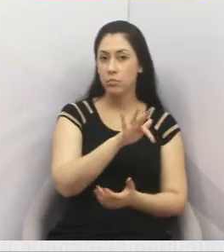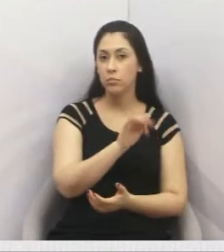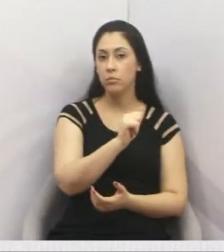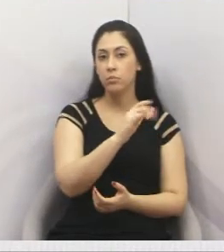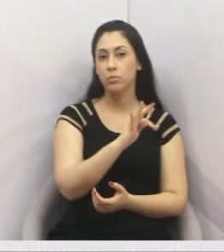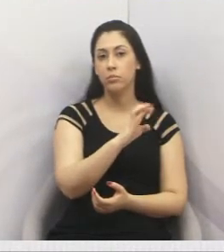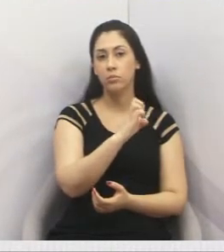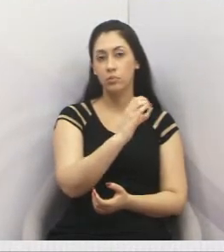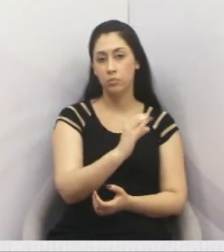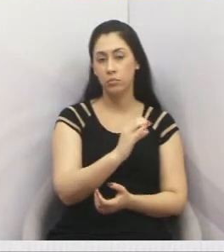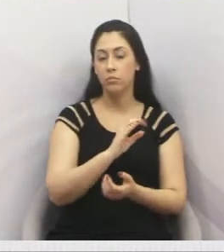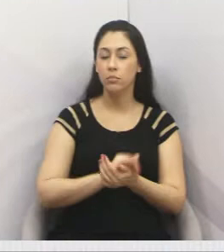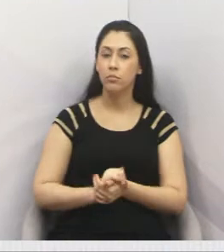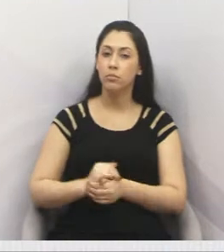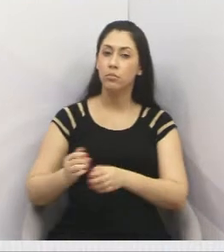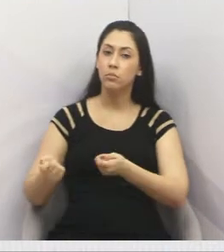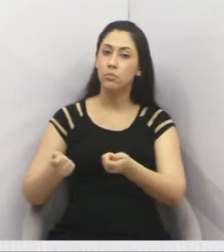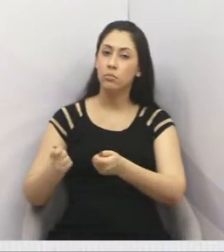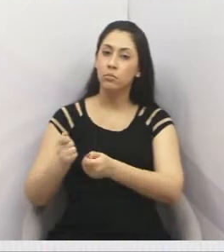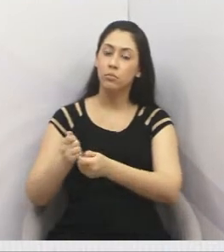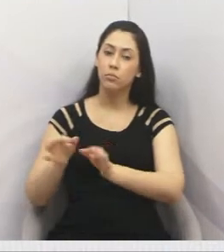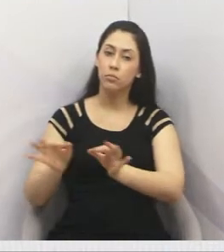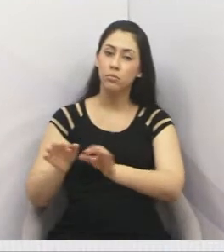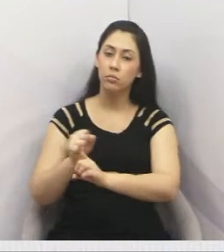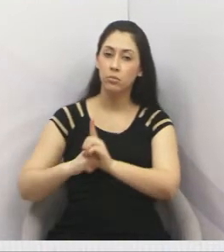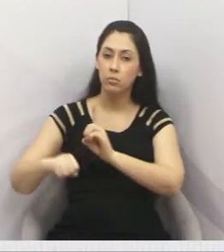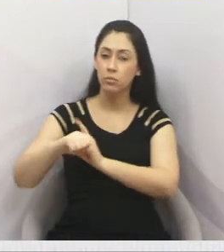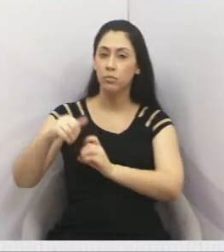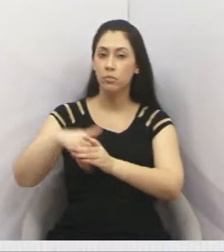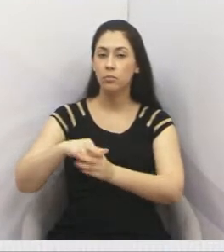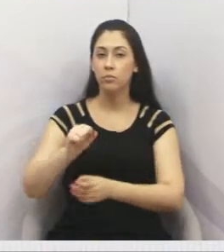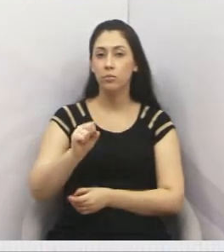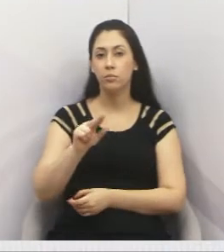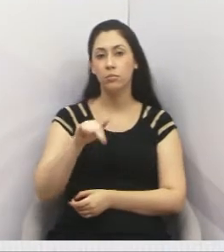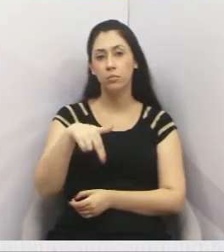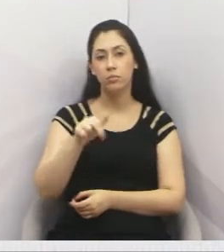e organização da sociedade civil, Suinã.